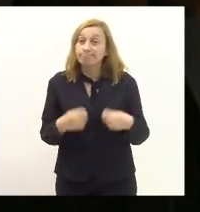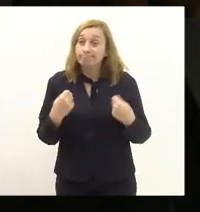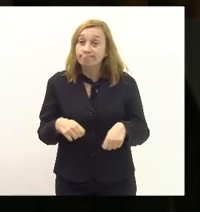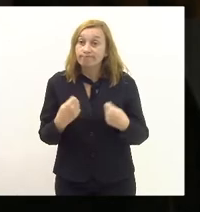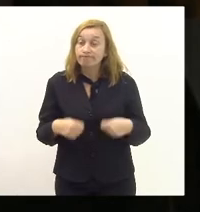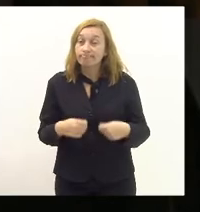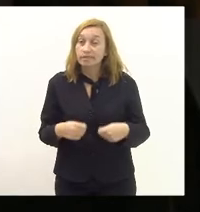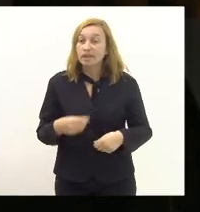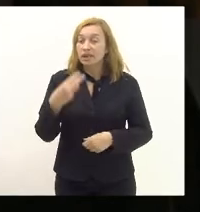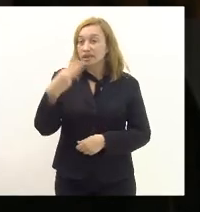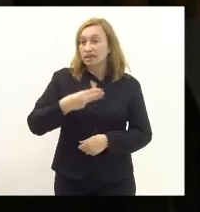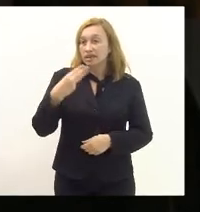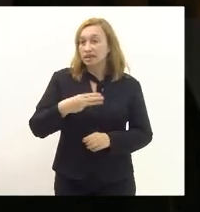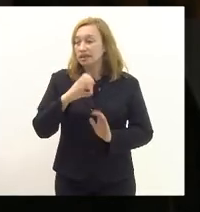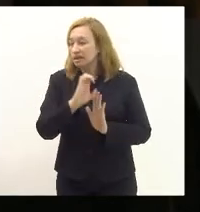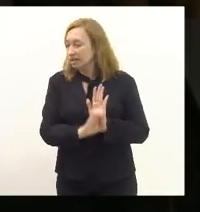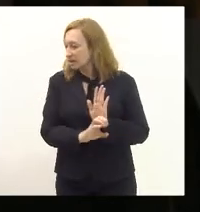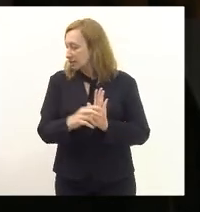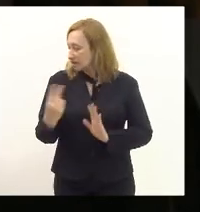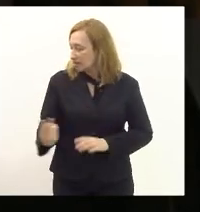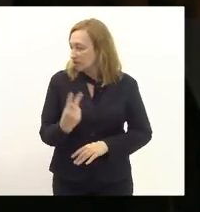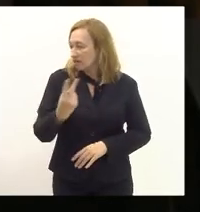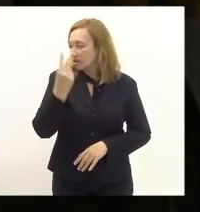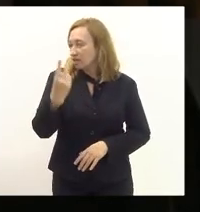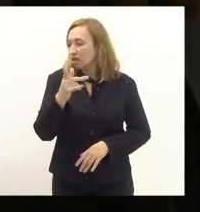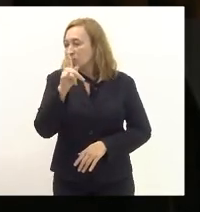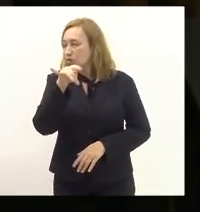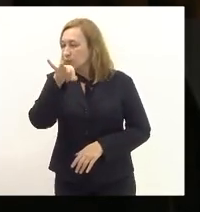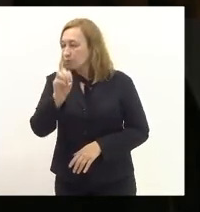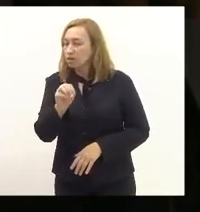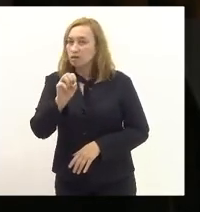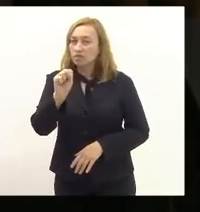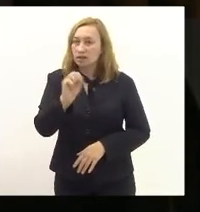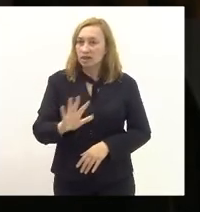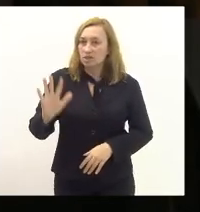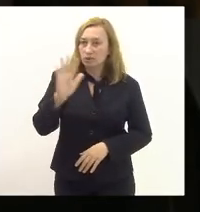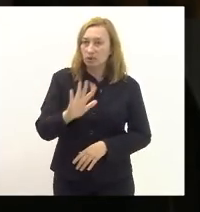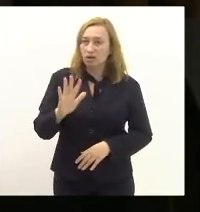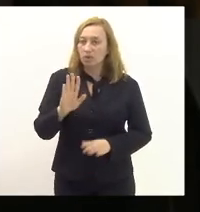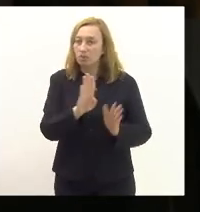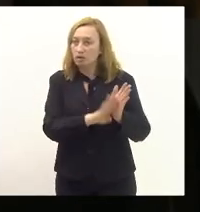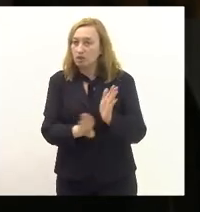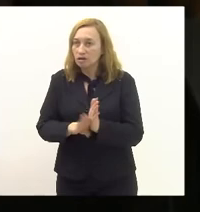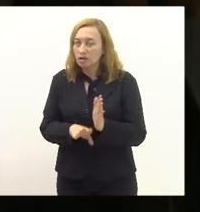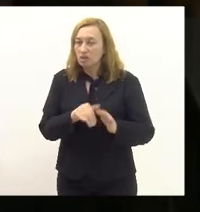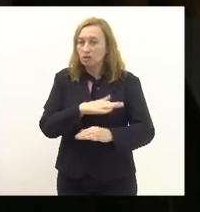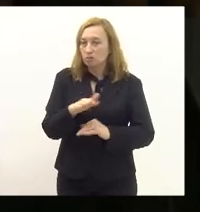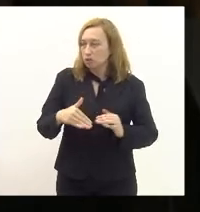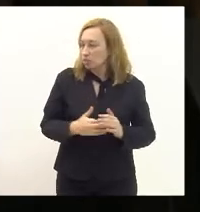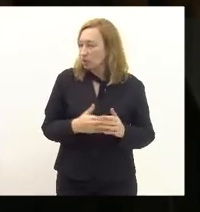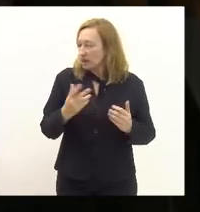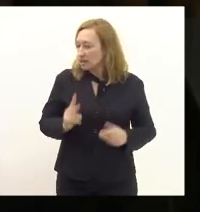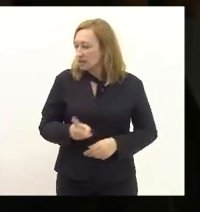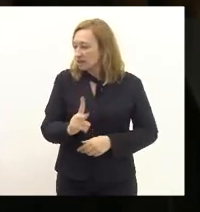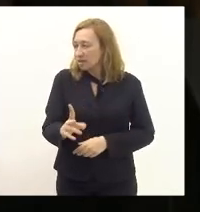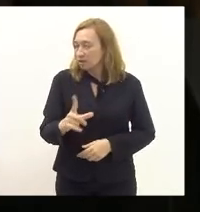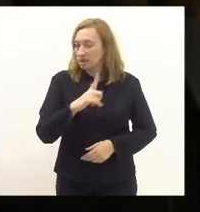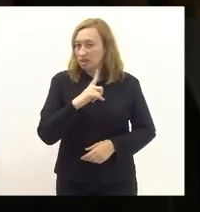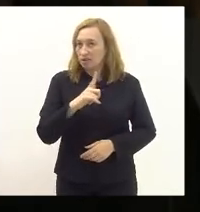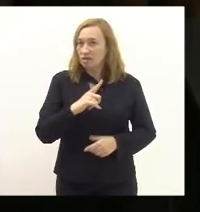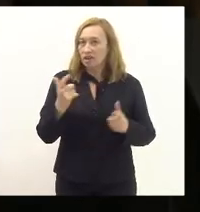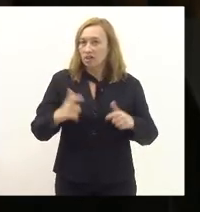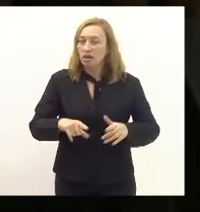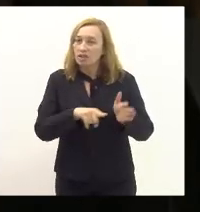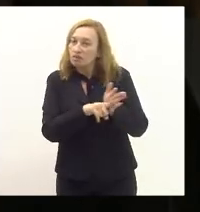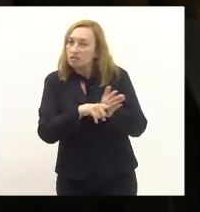minha terceira emenda, de priorizar o piso nacional na despesa com o pessoal. Então, sempre que houver espaço